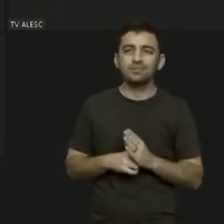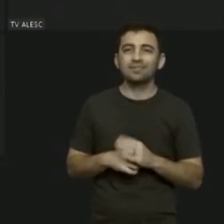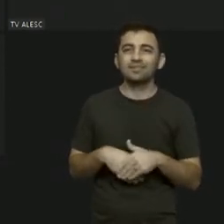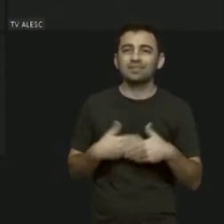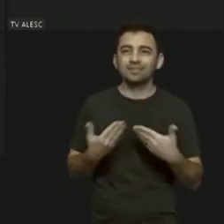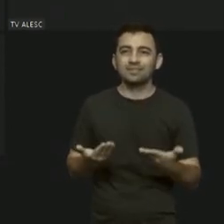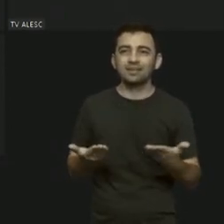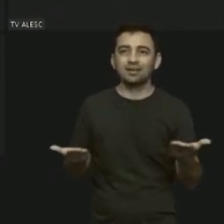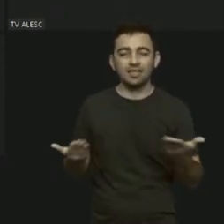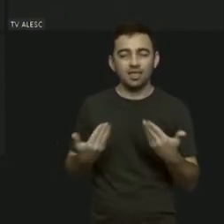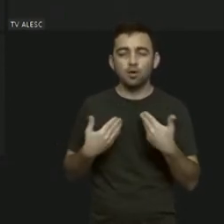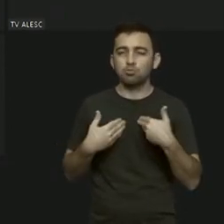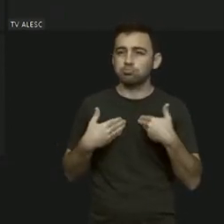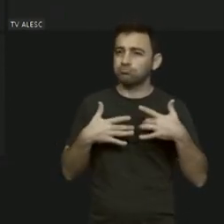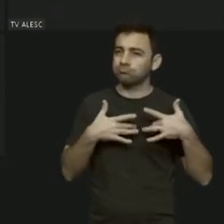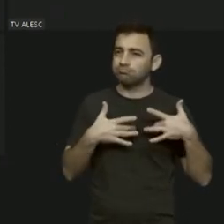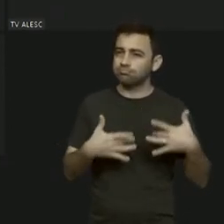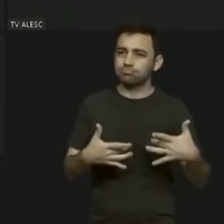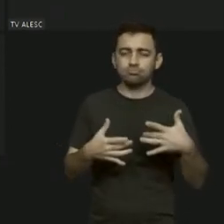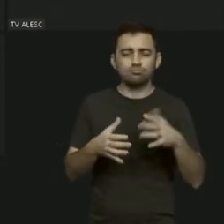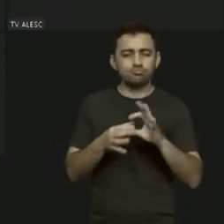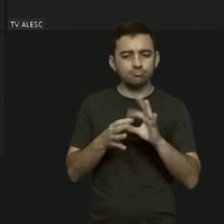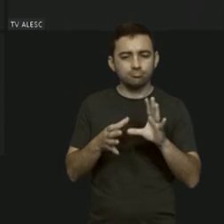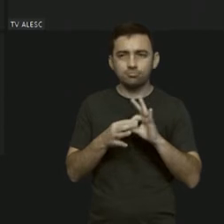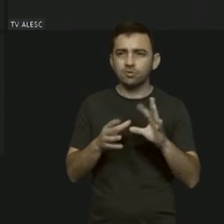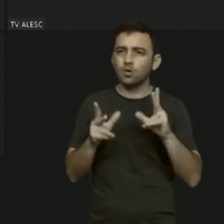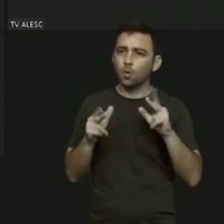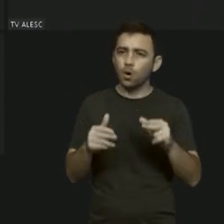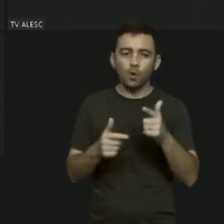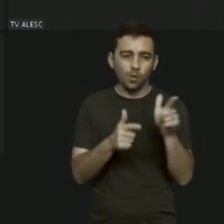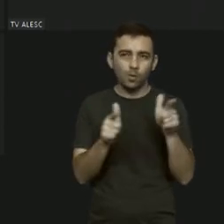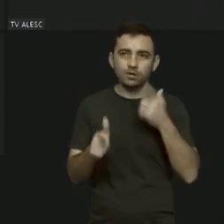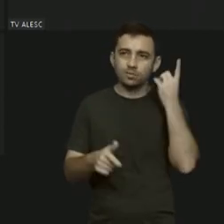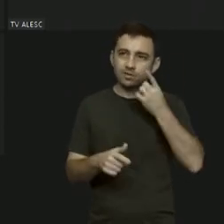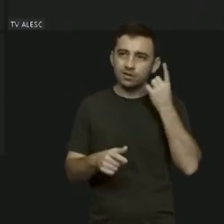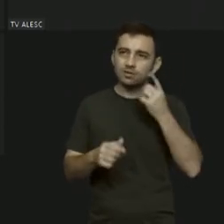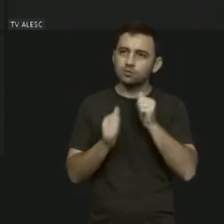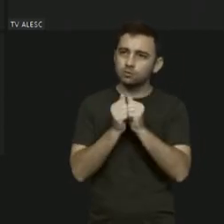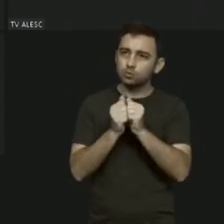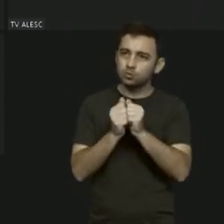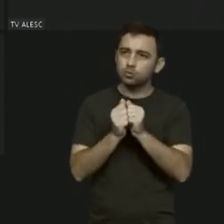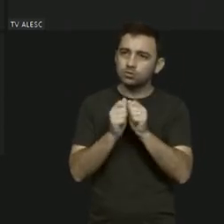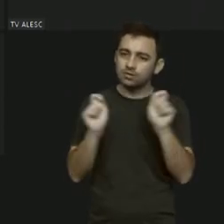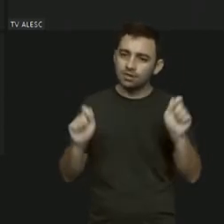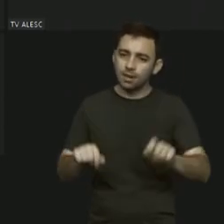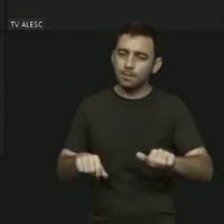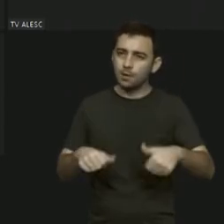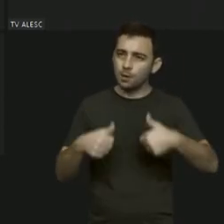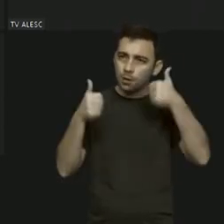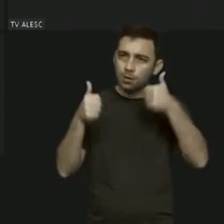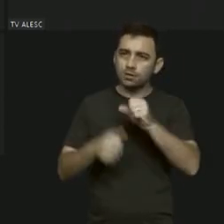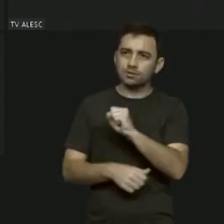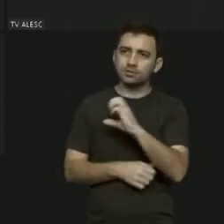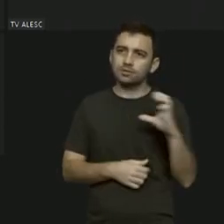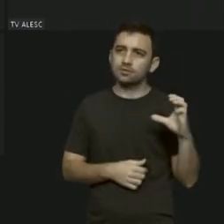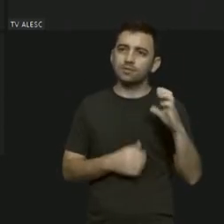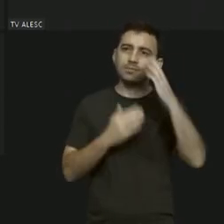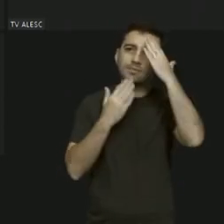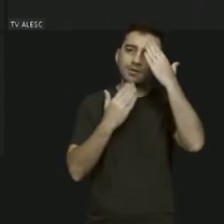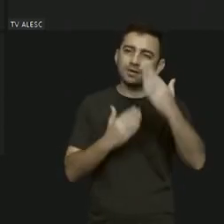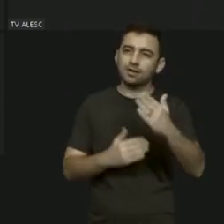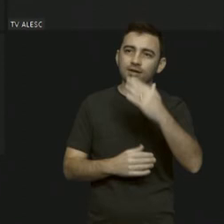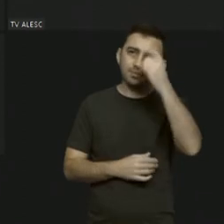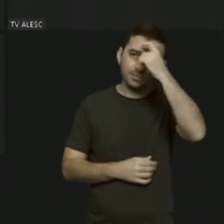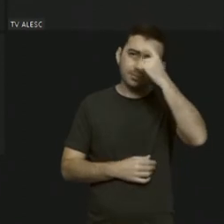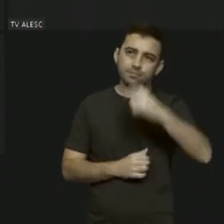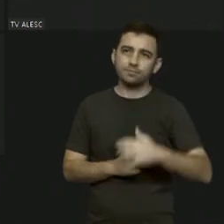colocar-me à disposição, também como já fizeram os demais parlamentares, para juntos fazermos o melhor por Santa Catarina. Obrigado, presidente Maurício